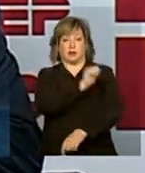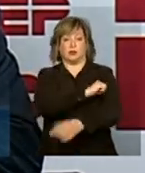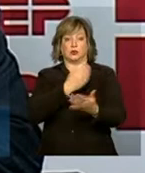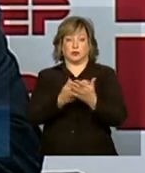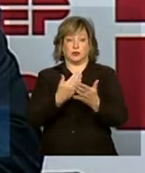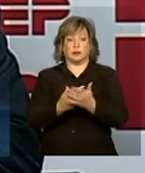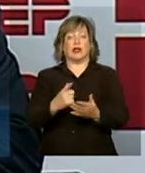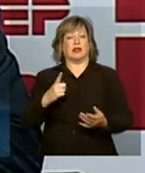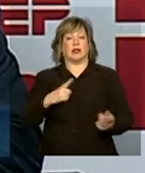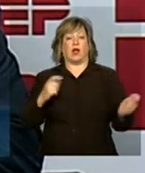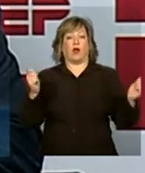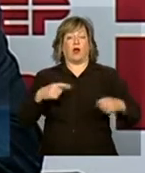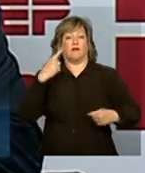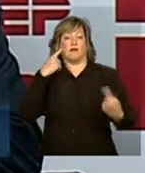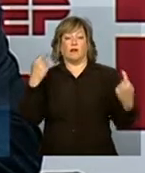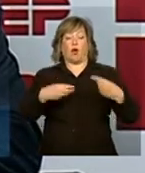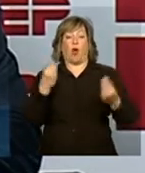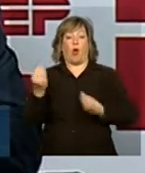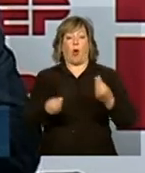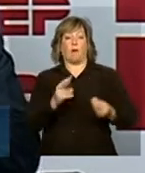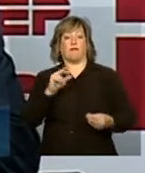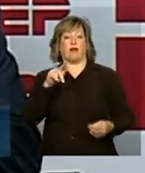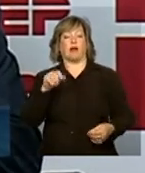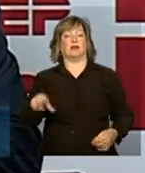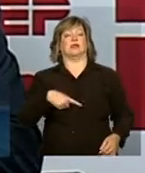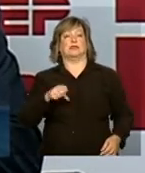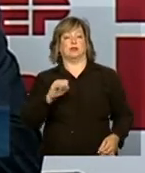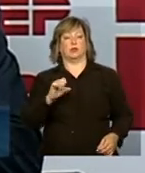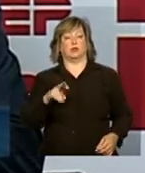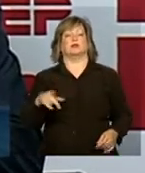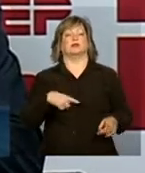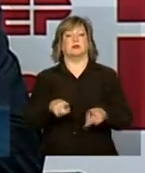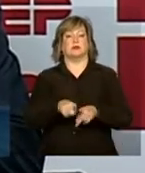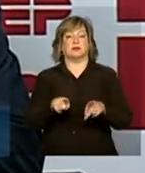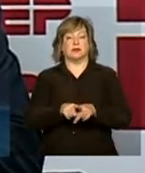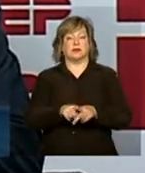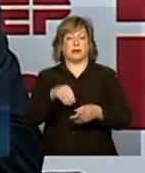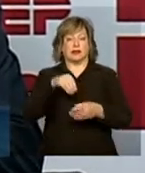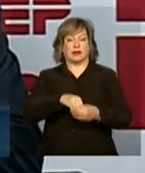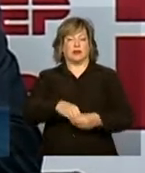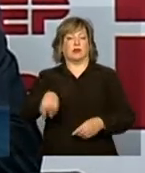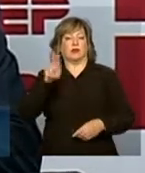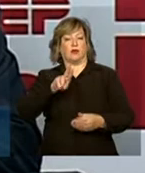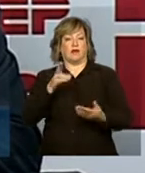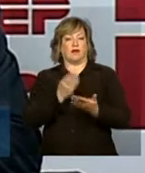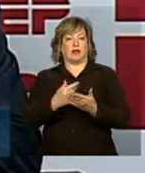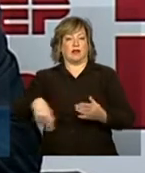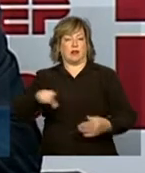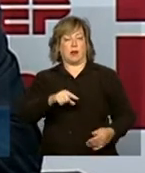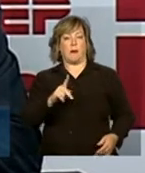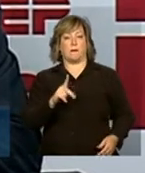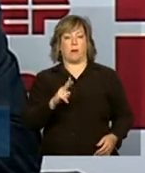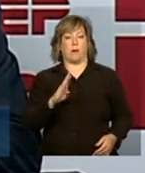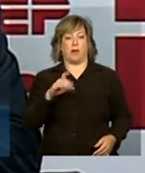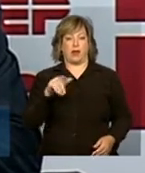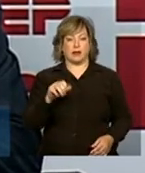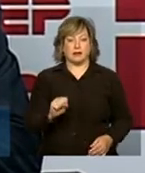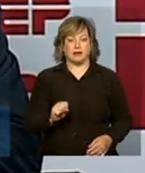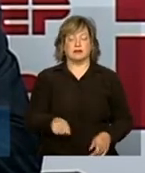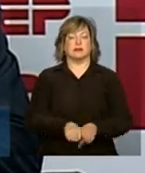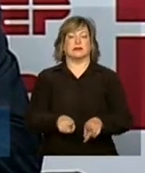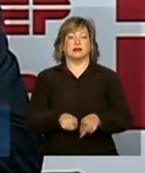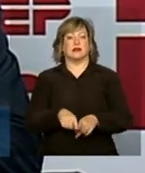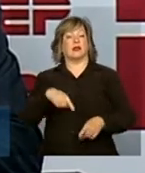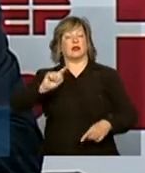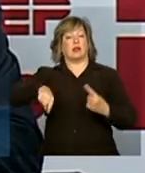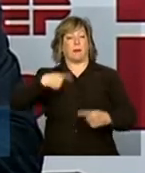disputarem as vagas do SISU nas universidades federais públicas, as vagas que